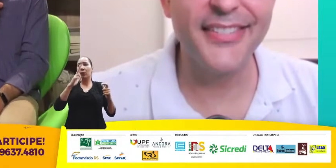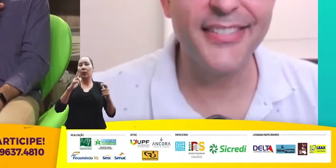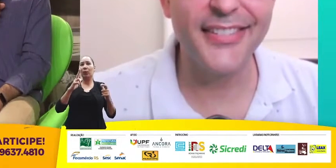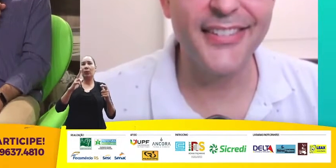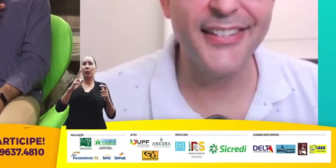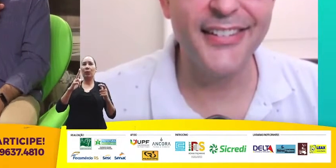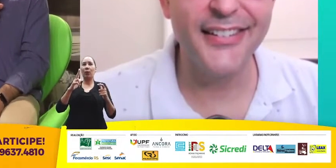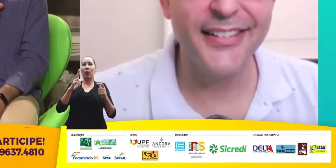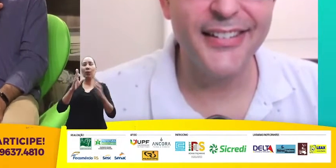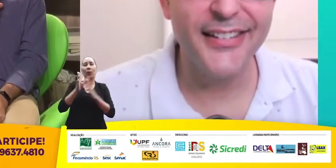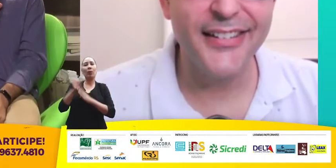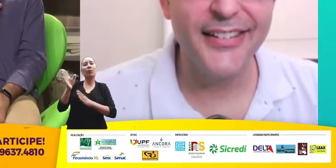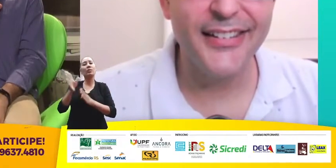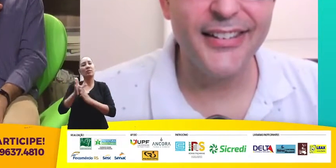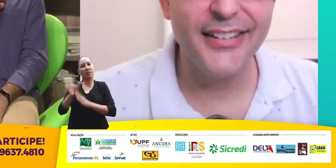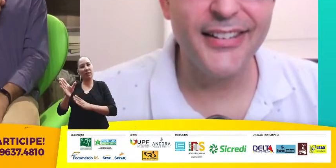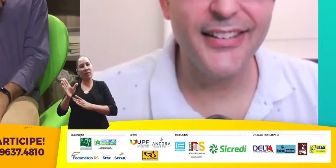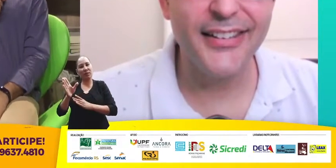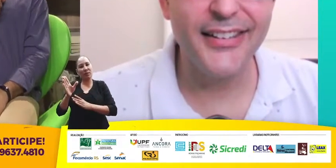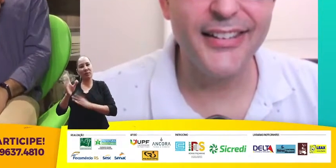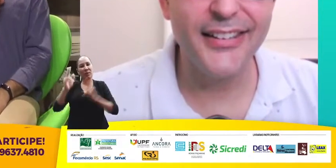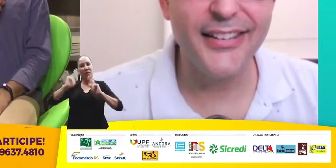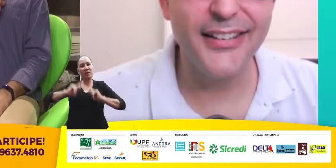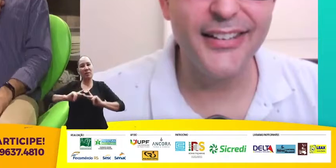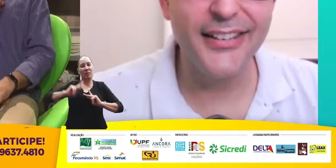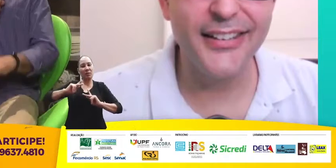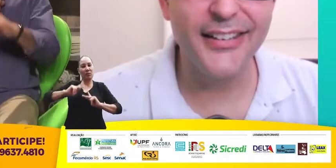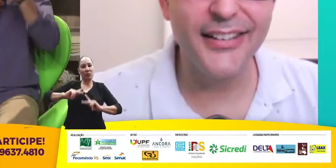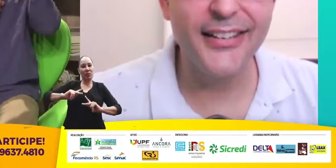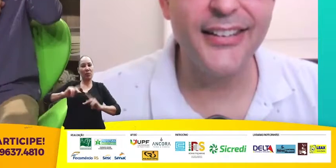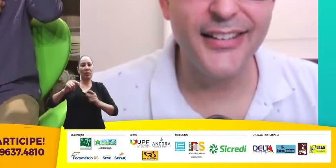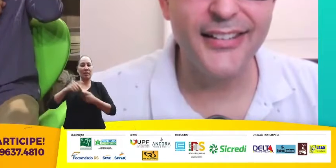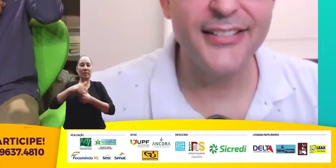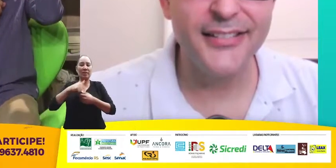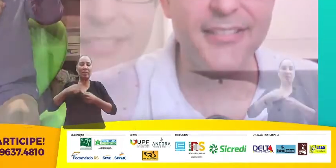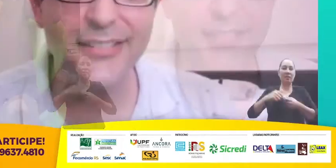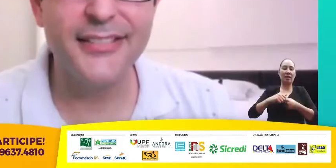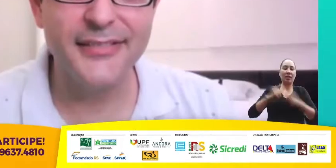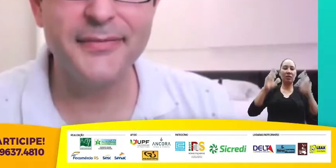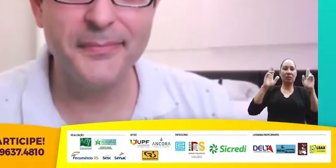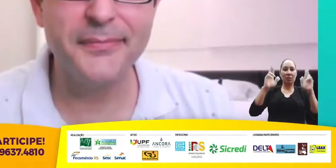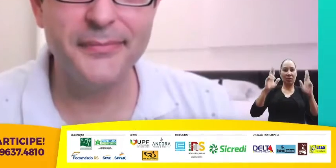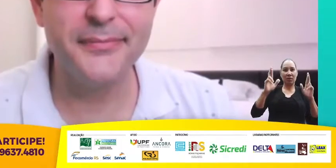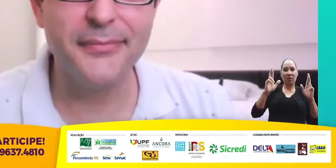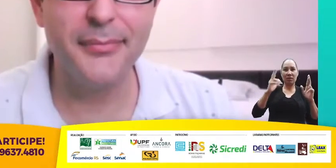possamos aplicar em nós como uma vacina contra o suicídio?